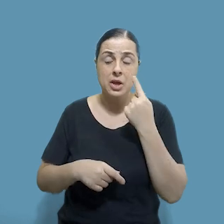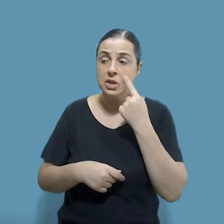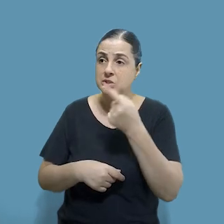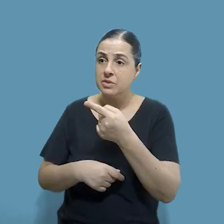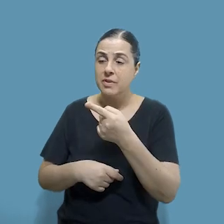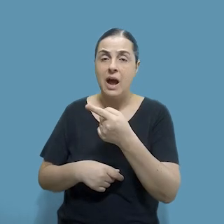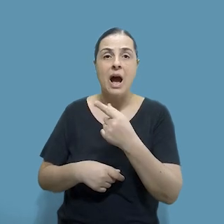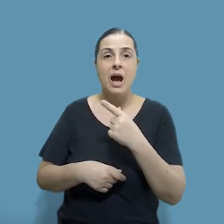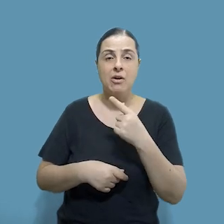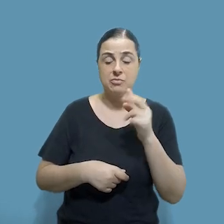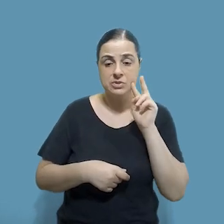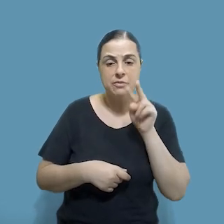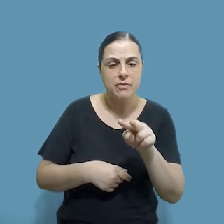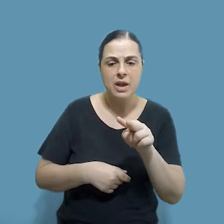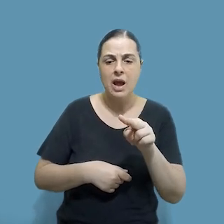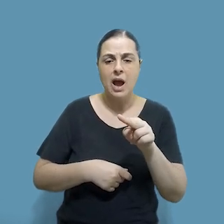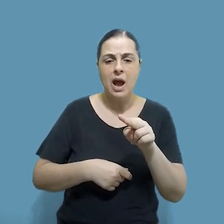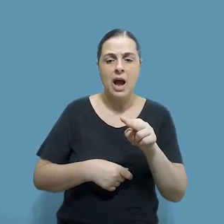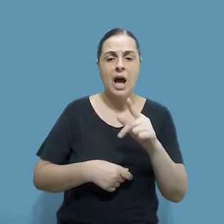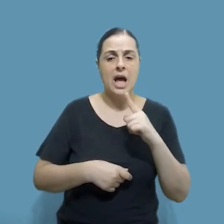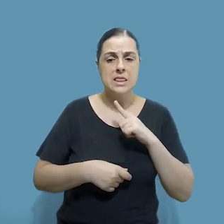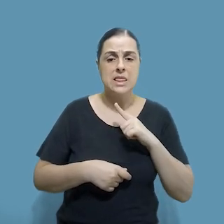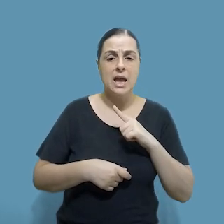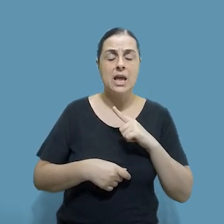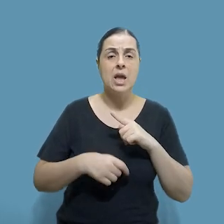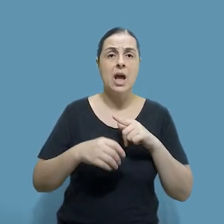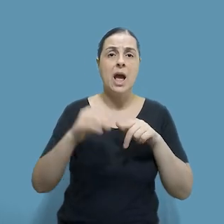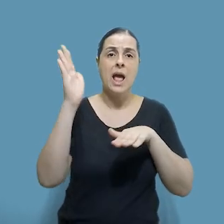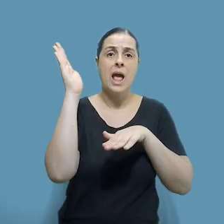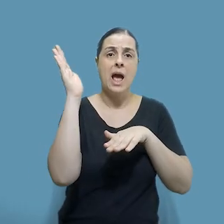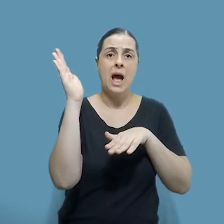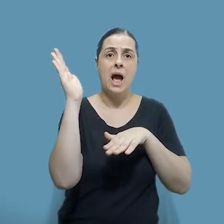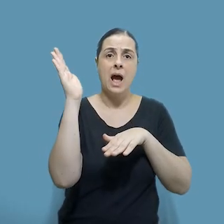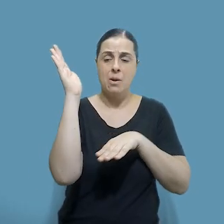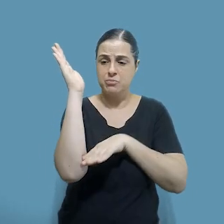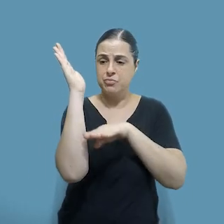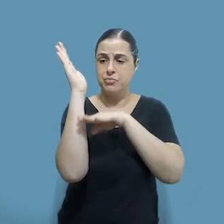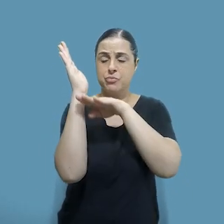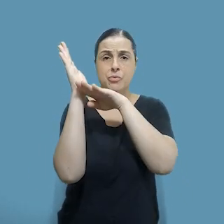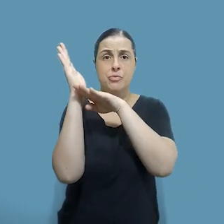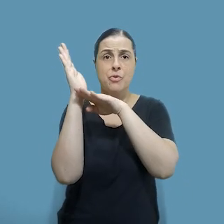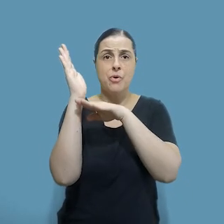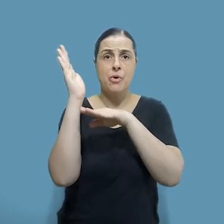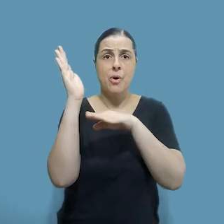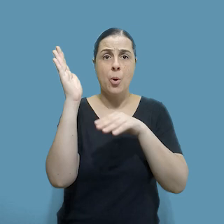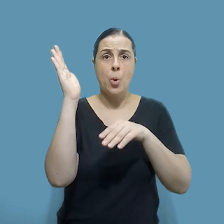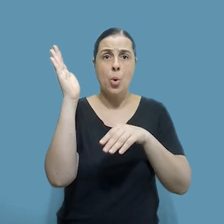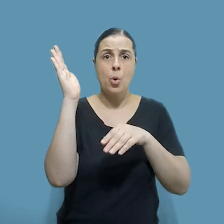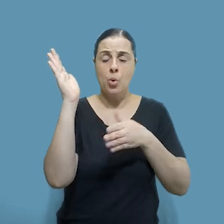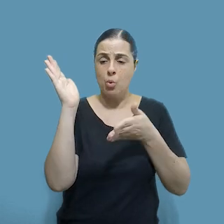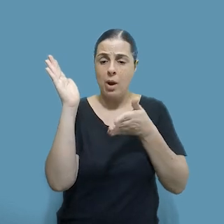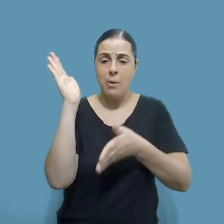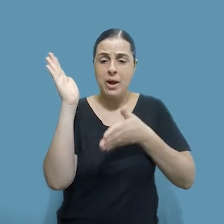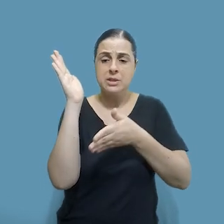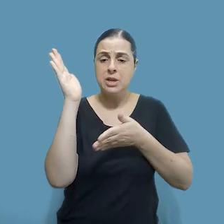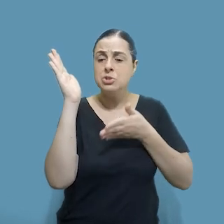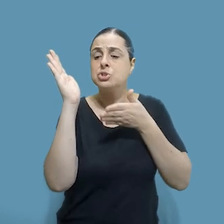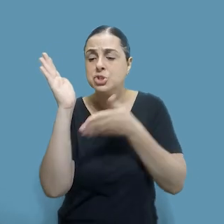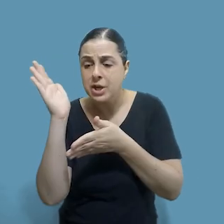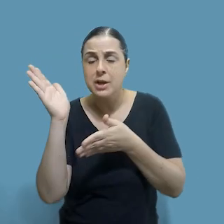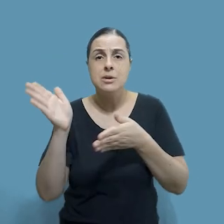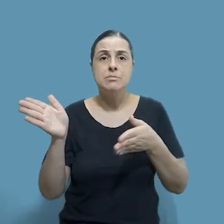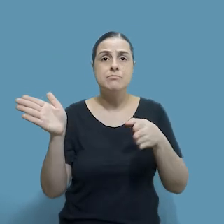tal. Aí chegamos lá no elevador, o elevador quebrado. Aí, assim, as pessoas lá,